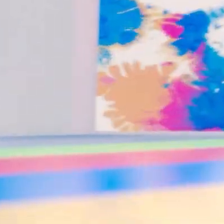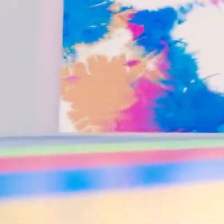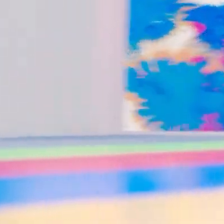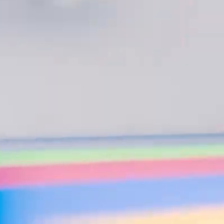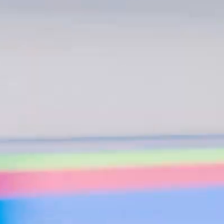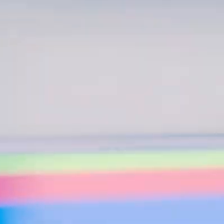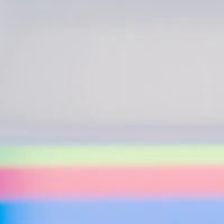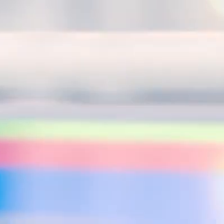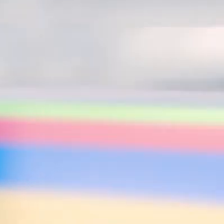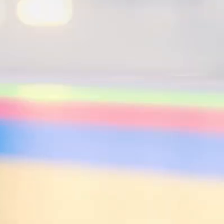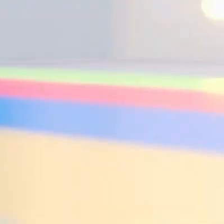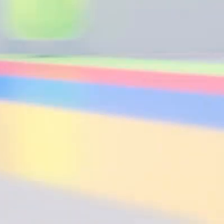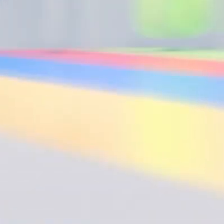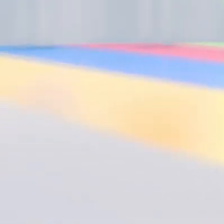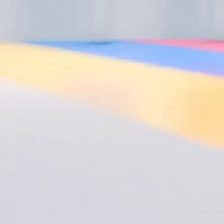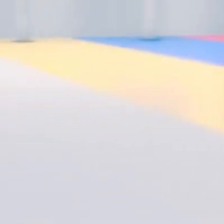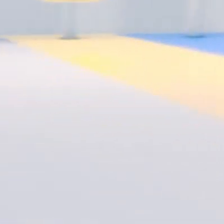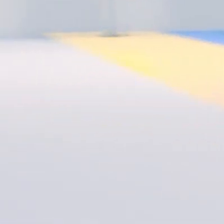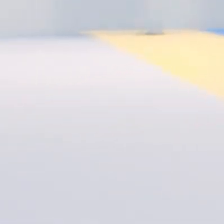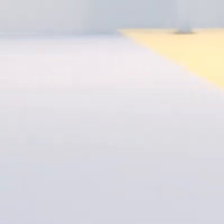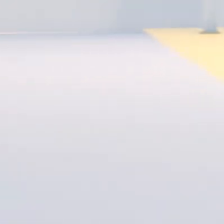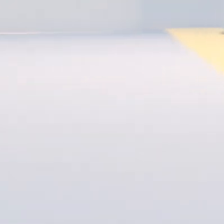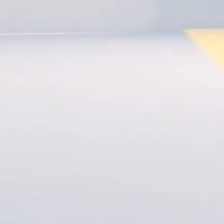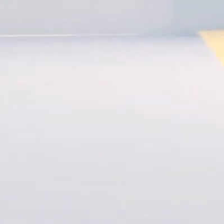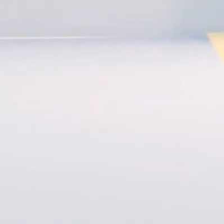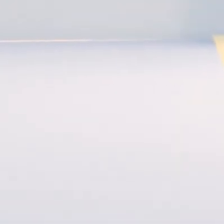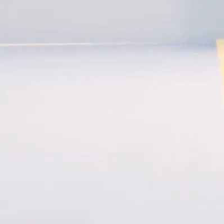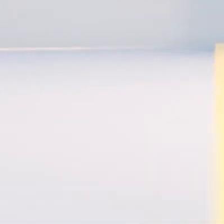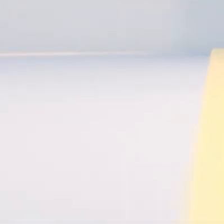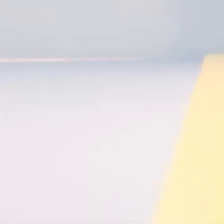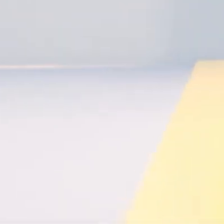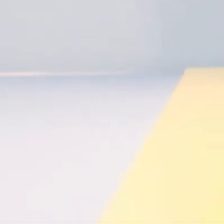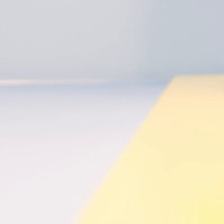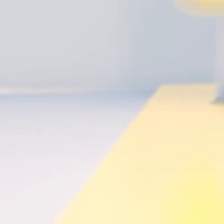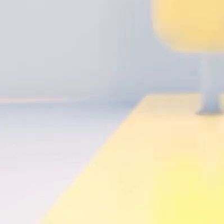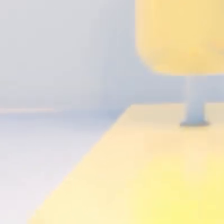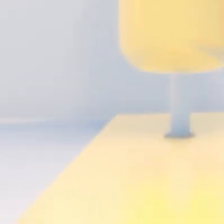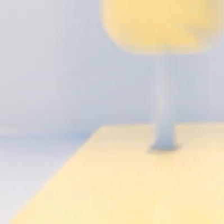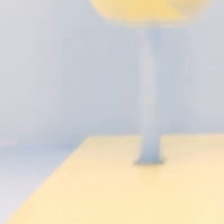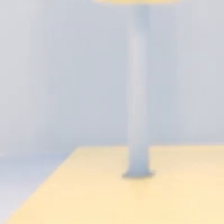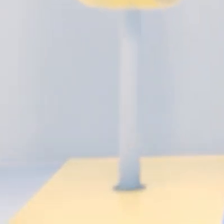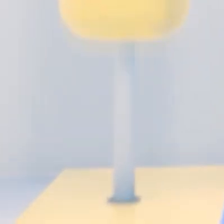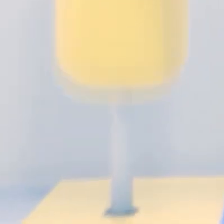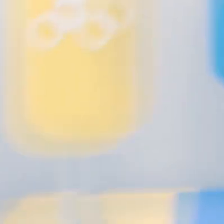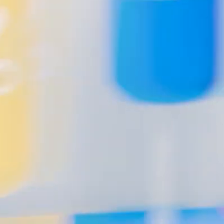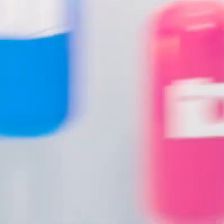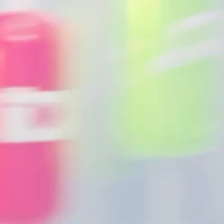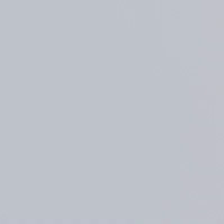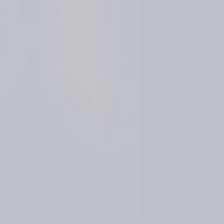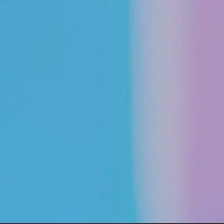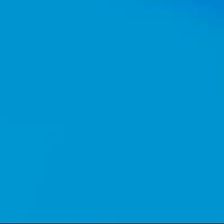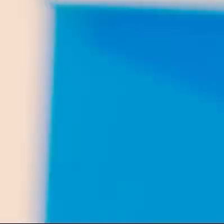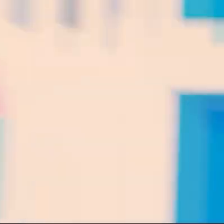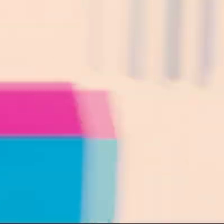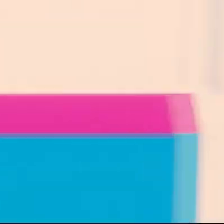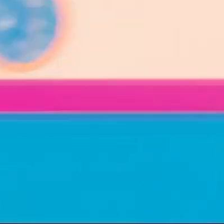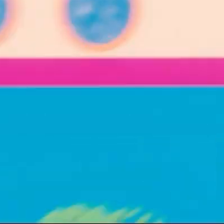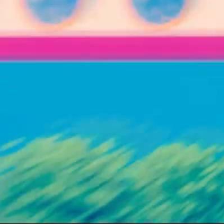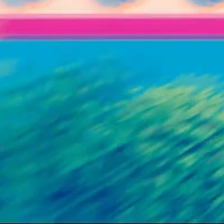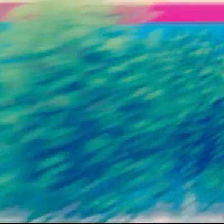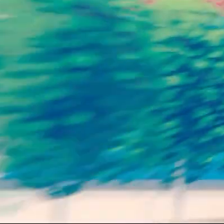subir, lugar para sentir que tudo pode acontecer. Vamos fabricar.